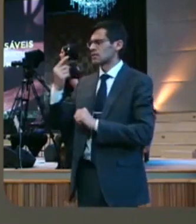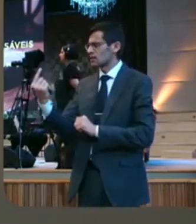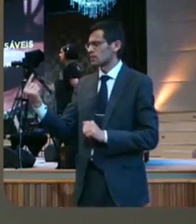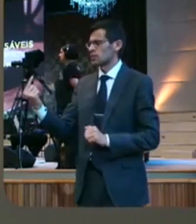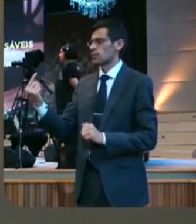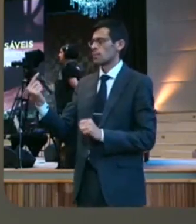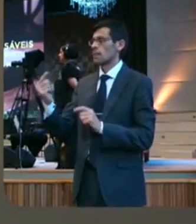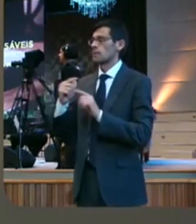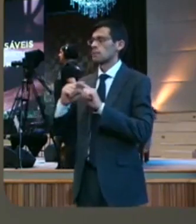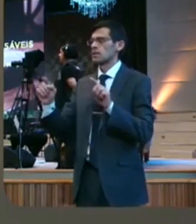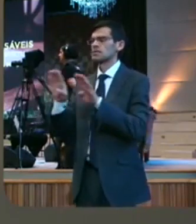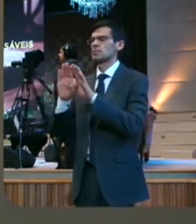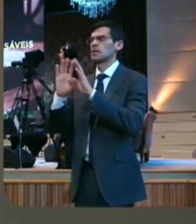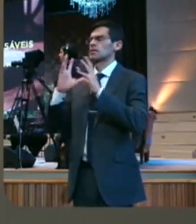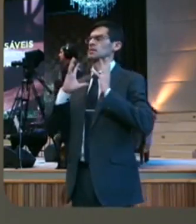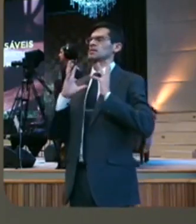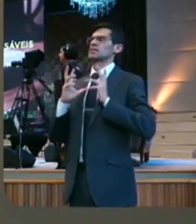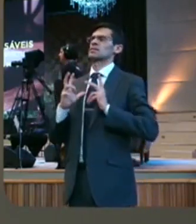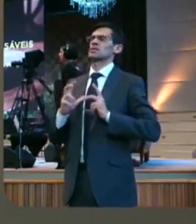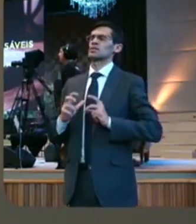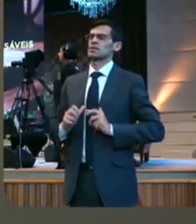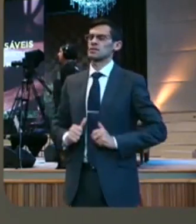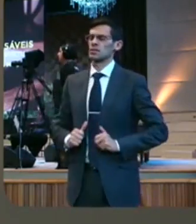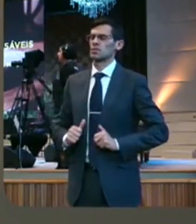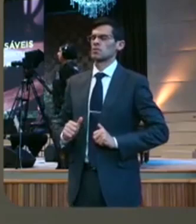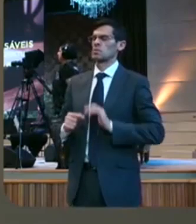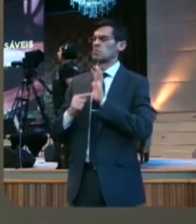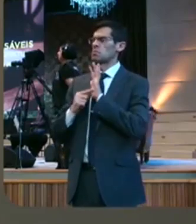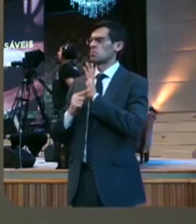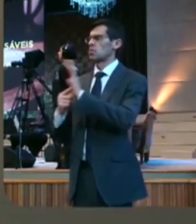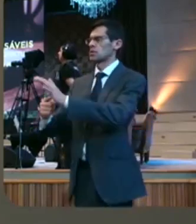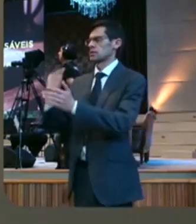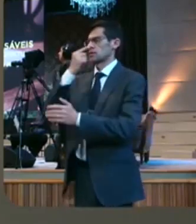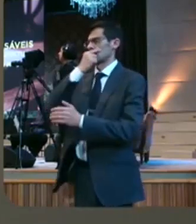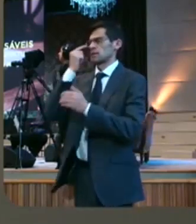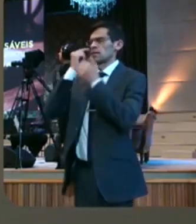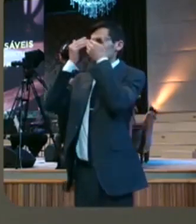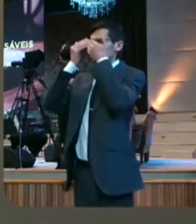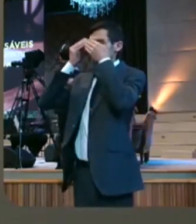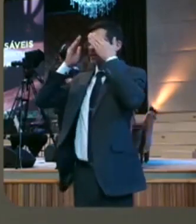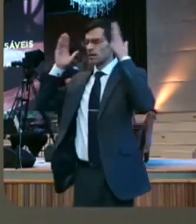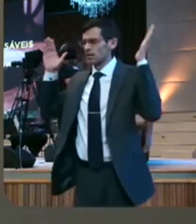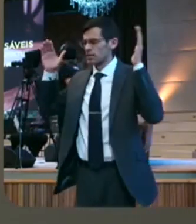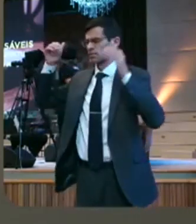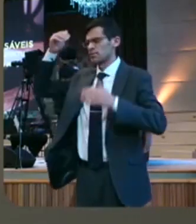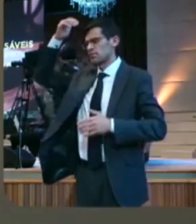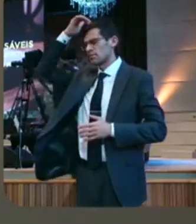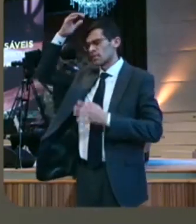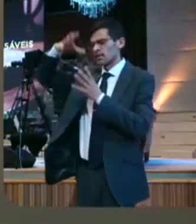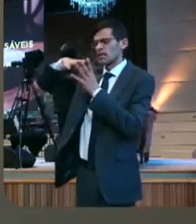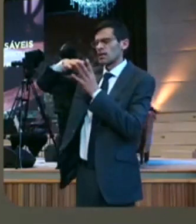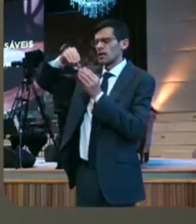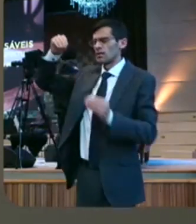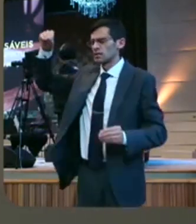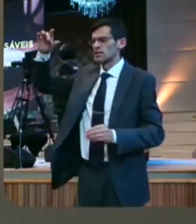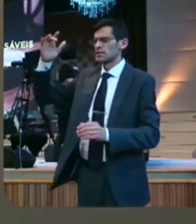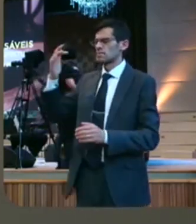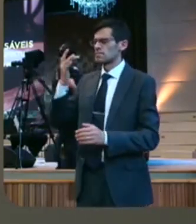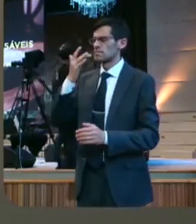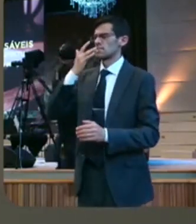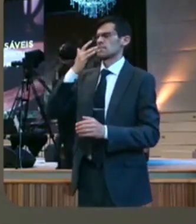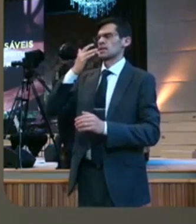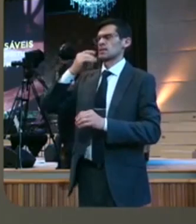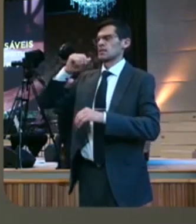relação à santificação, ilumina os olhos, prepara a alma, toca os lábios, toca